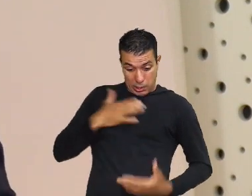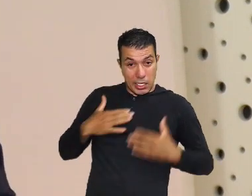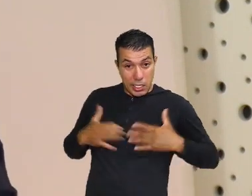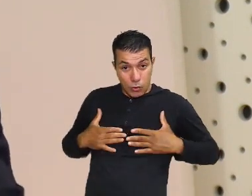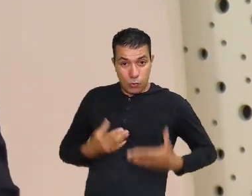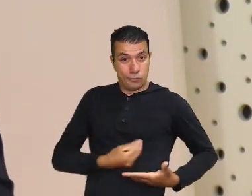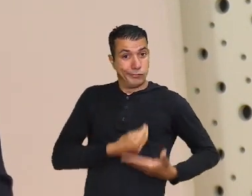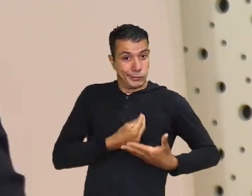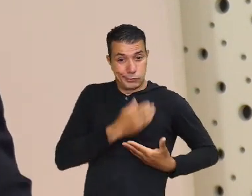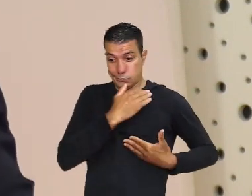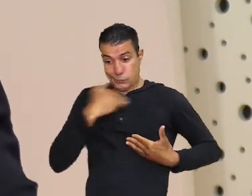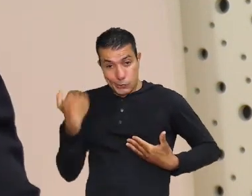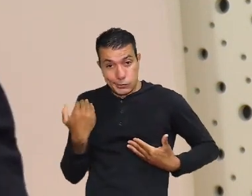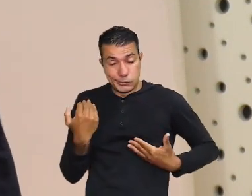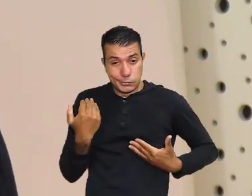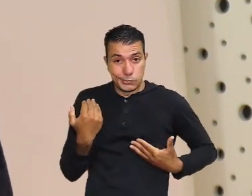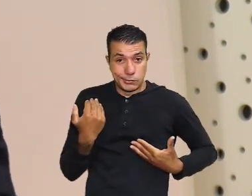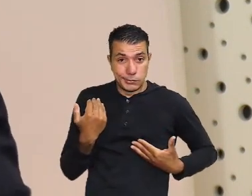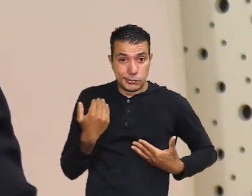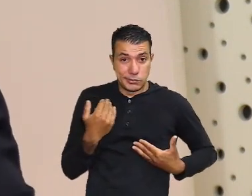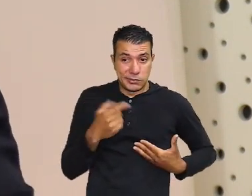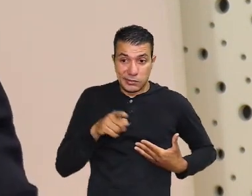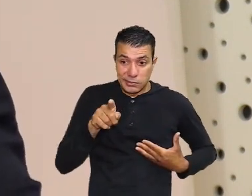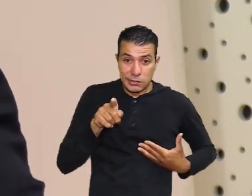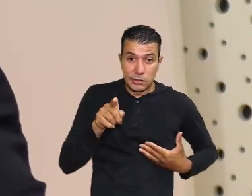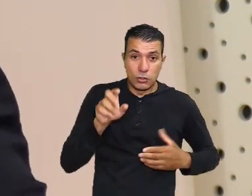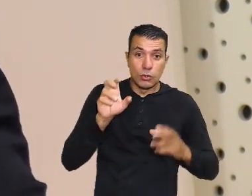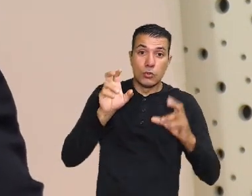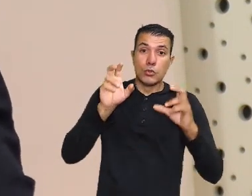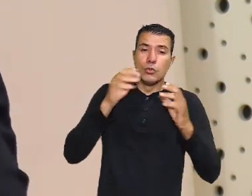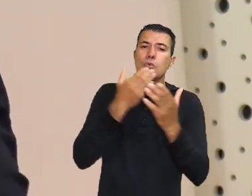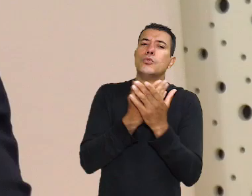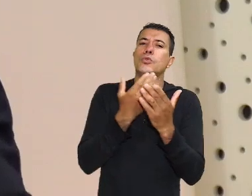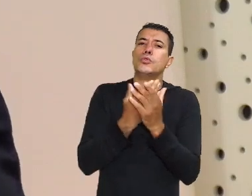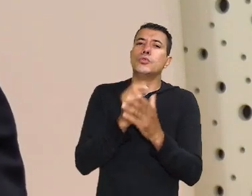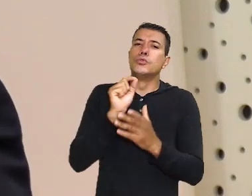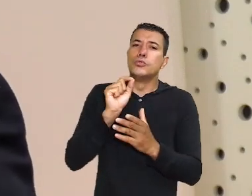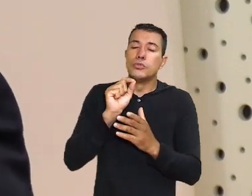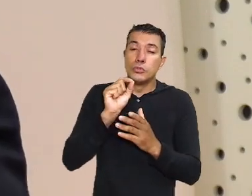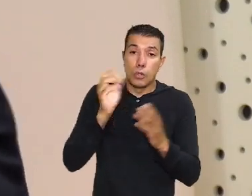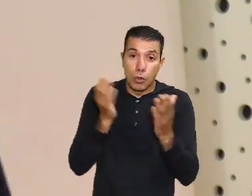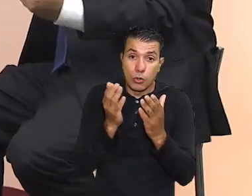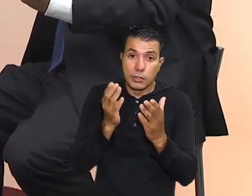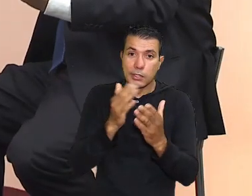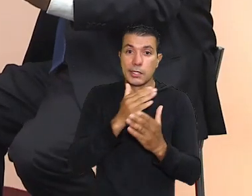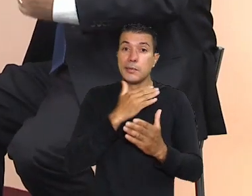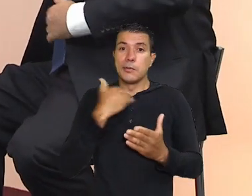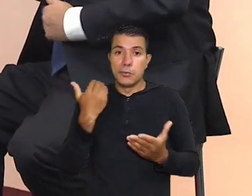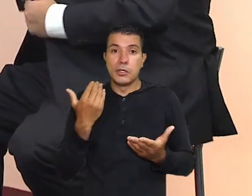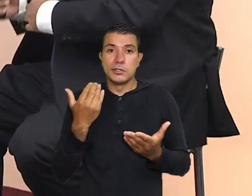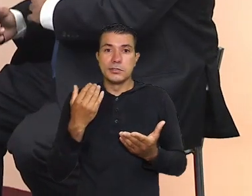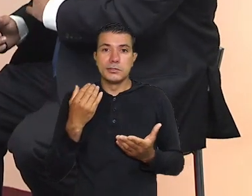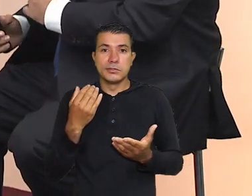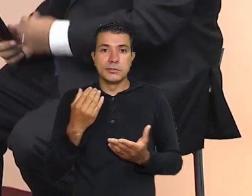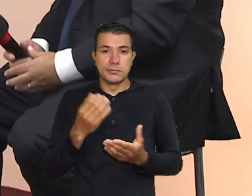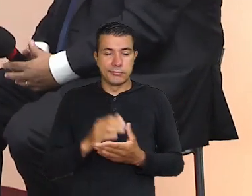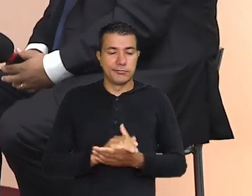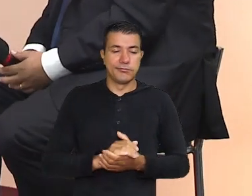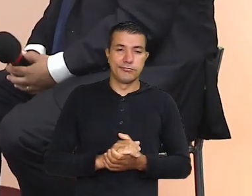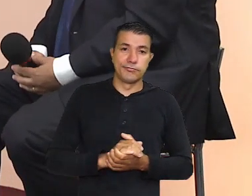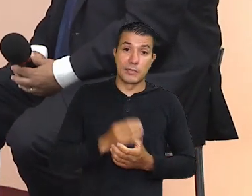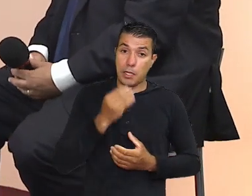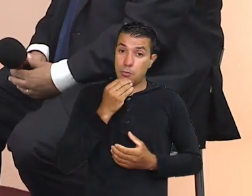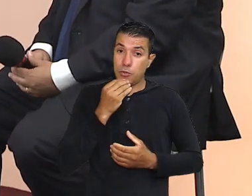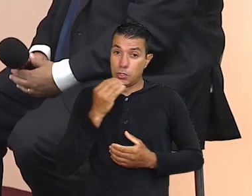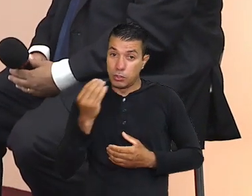do pecado. Mas nós louvamos a Deus que nós vamos fazer o estudo de hoje e perceber que até para a morte tem jeito, né, pastor? Ok, pastor. Então é